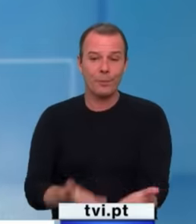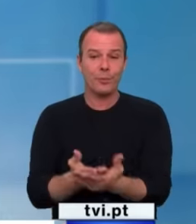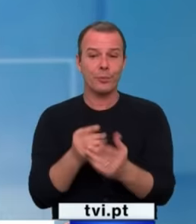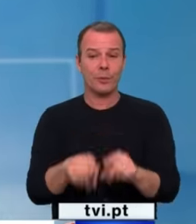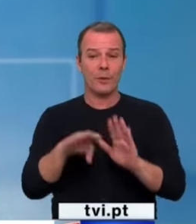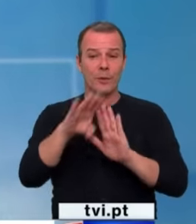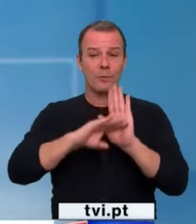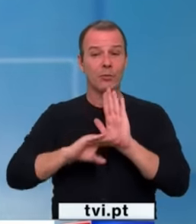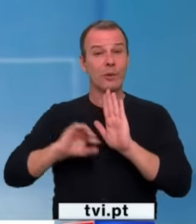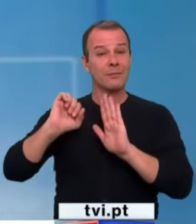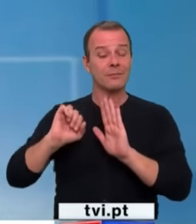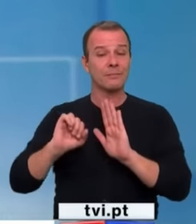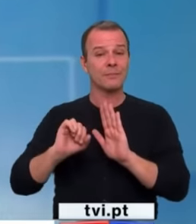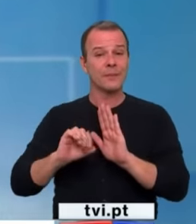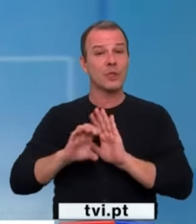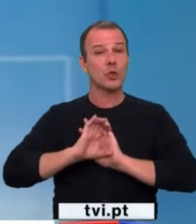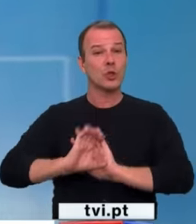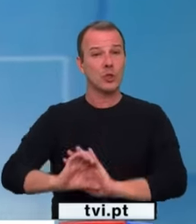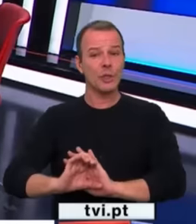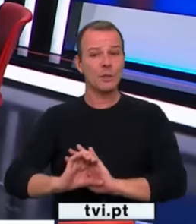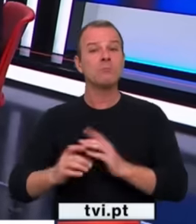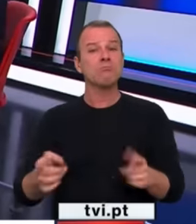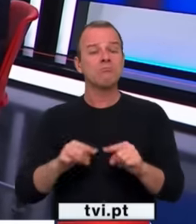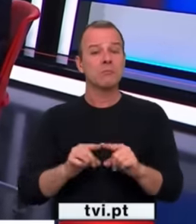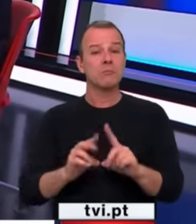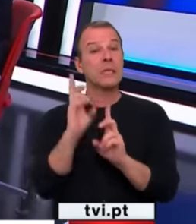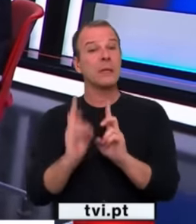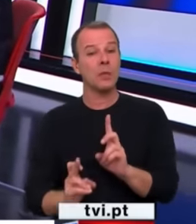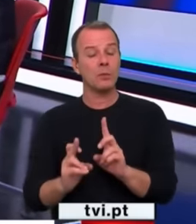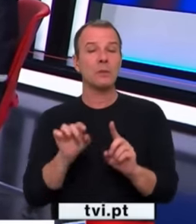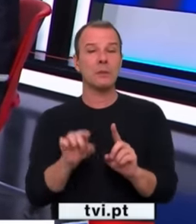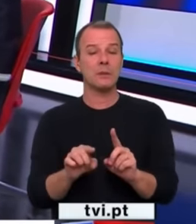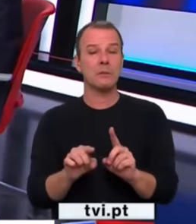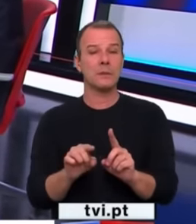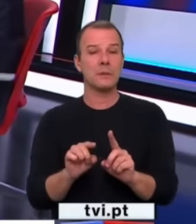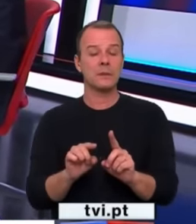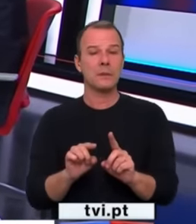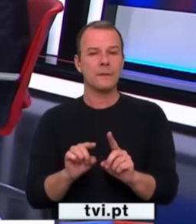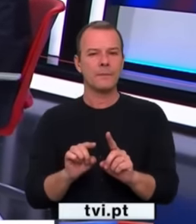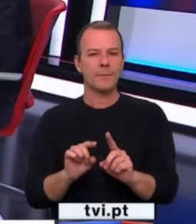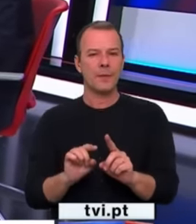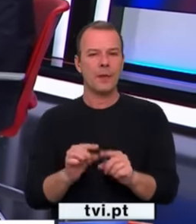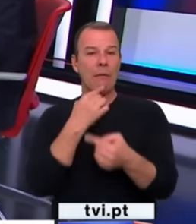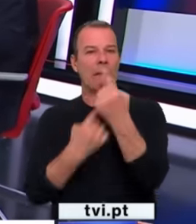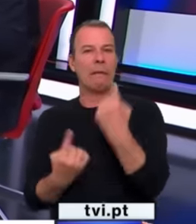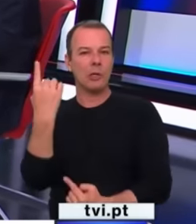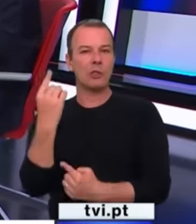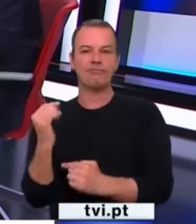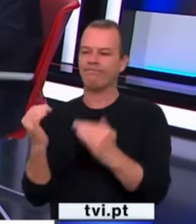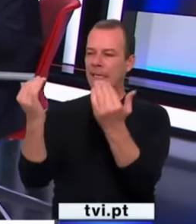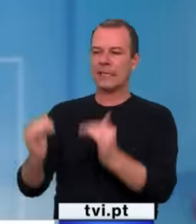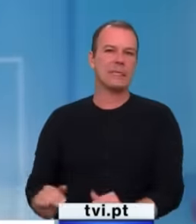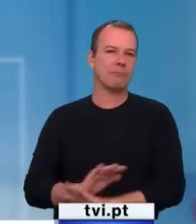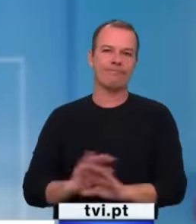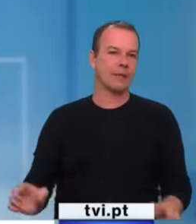no programa do Chega diminuir a possibilidade de recursos, diminuir em um terço